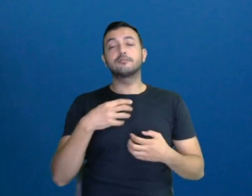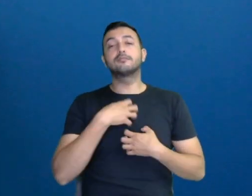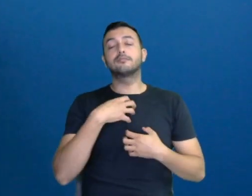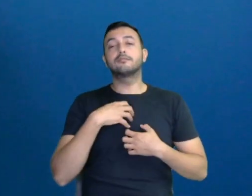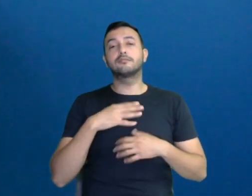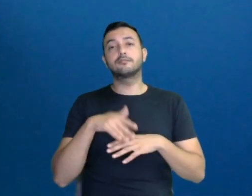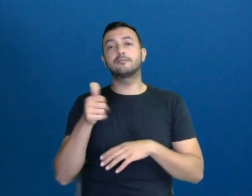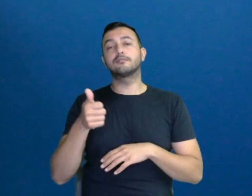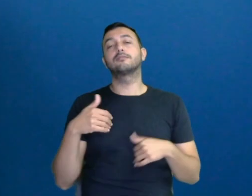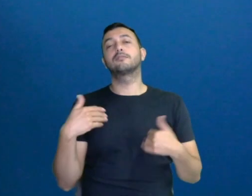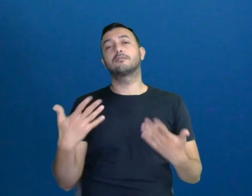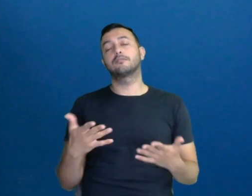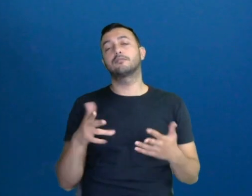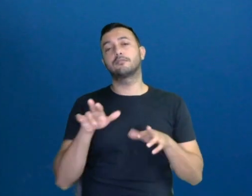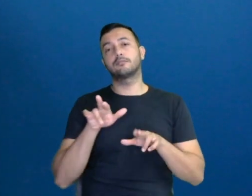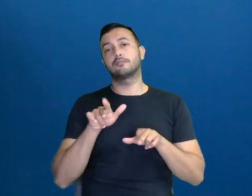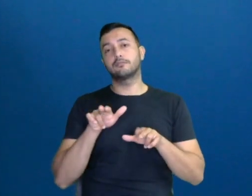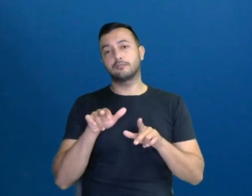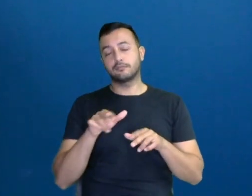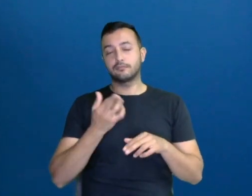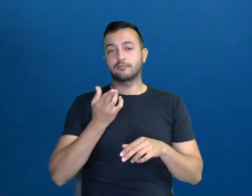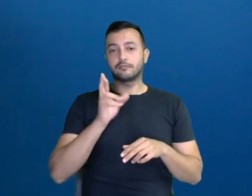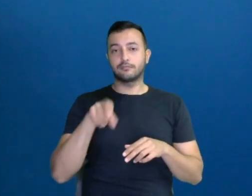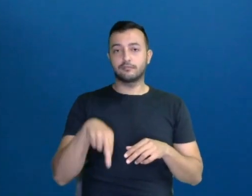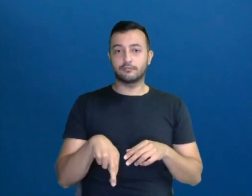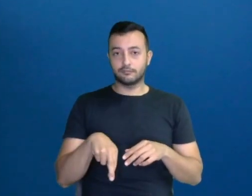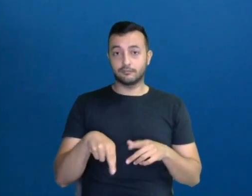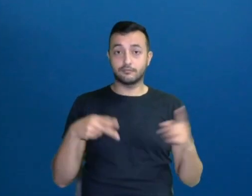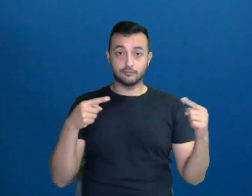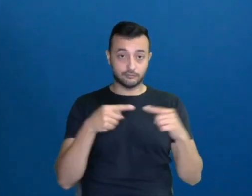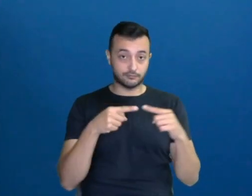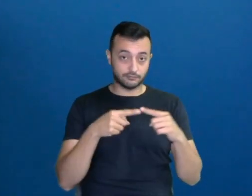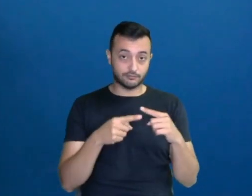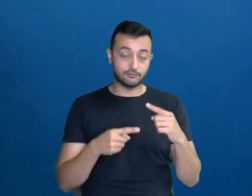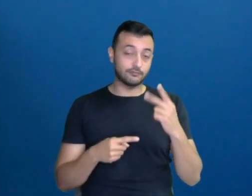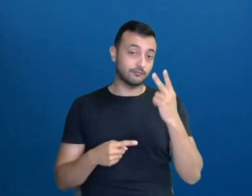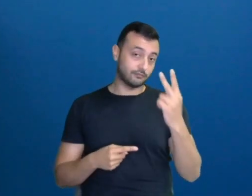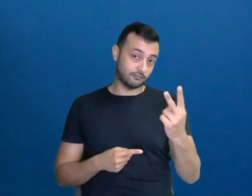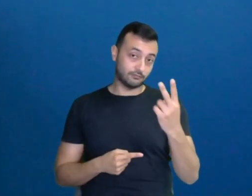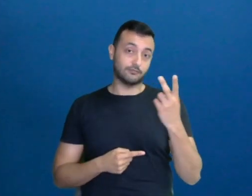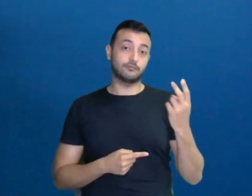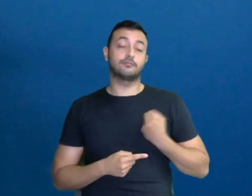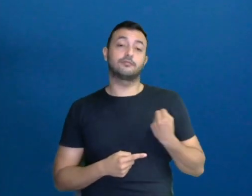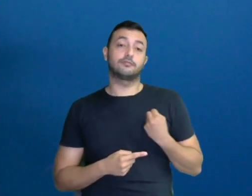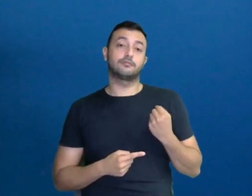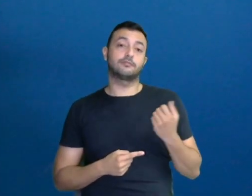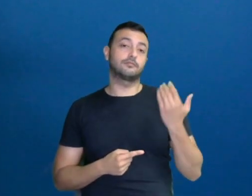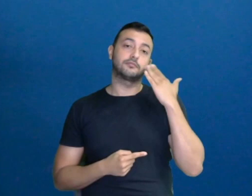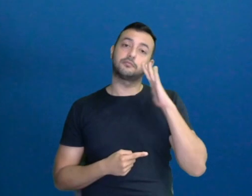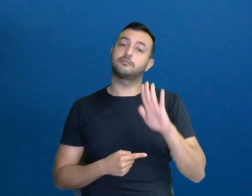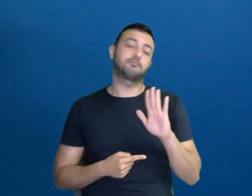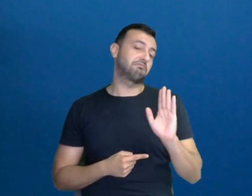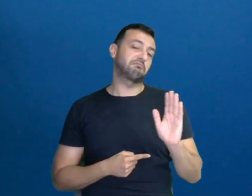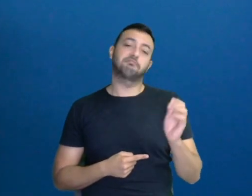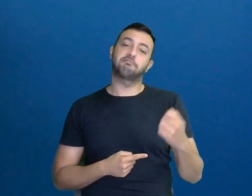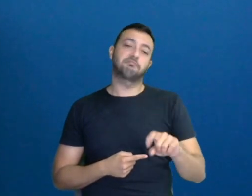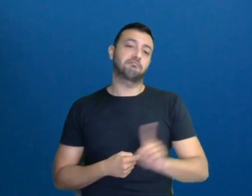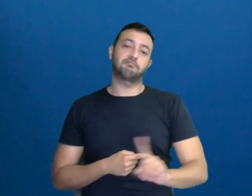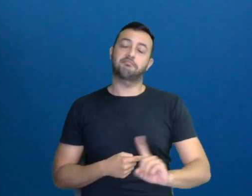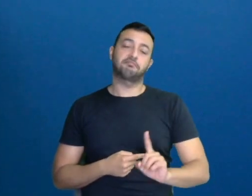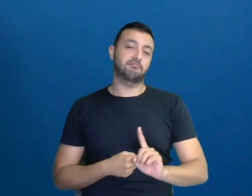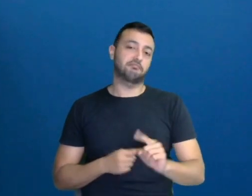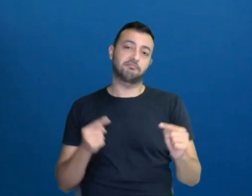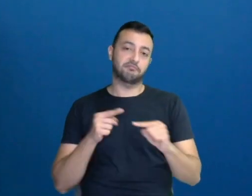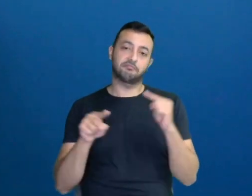vai pegar igualdade de razões que envolva 2 valores desconhecidos. Não é conveniente, né? A